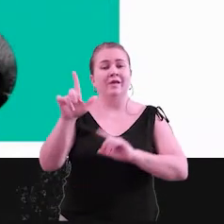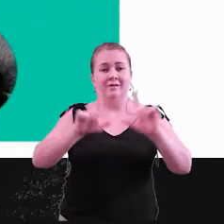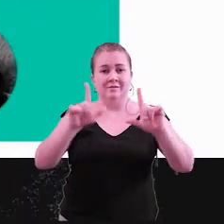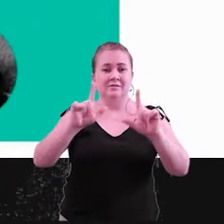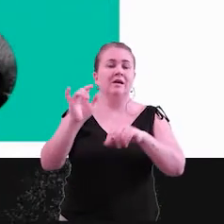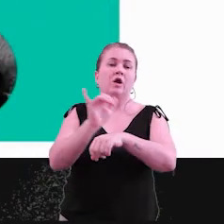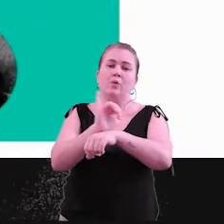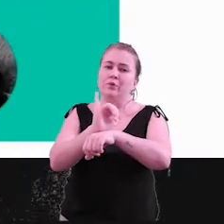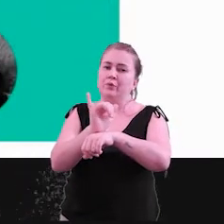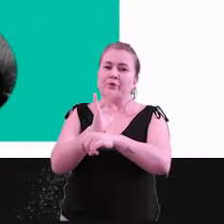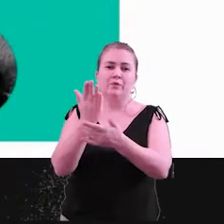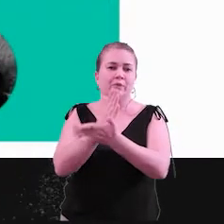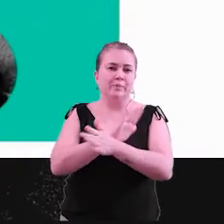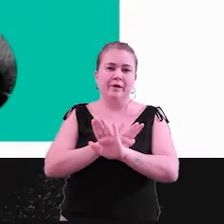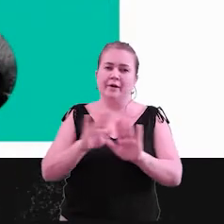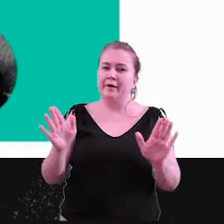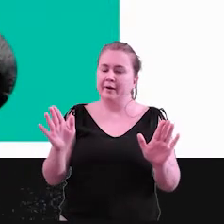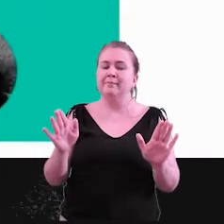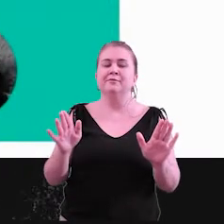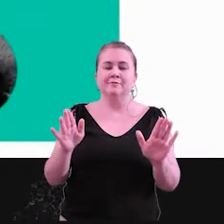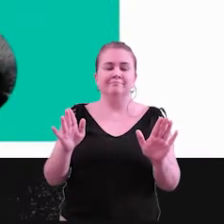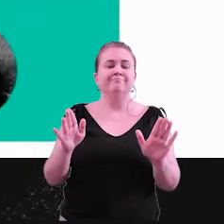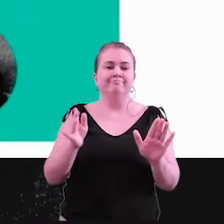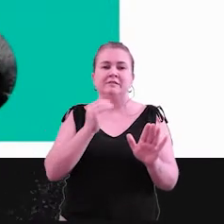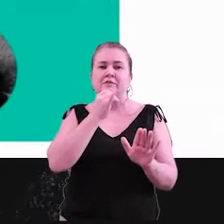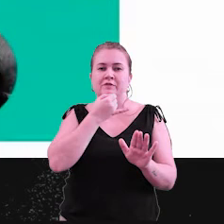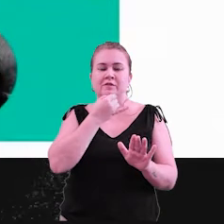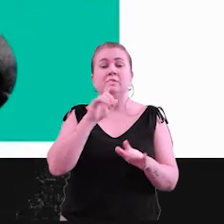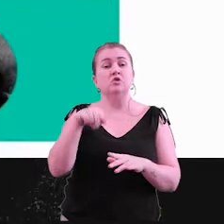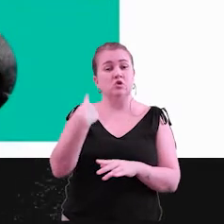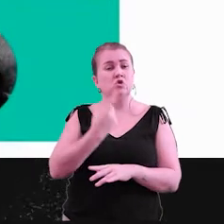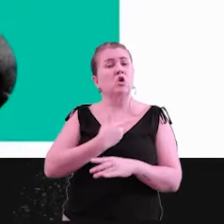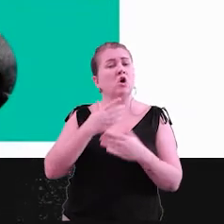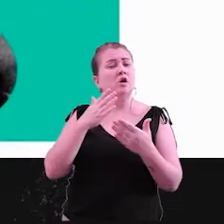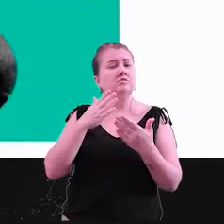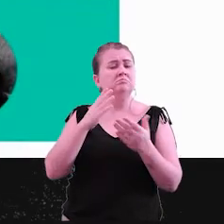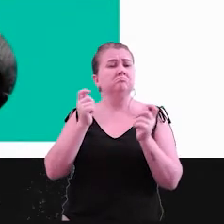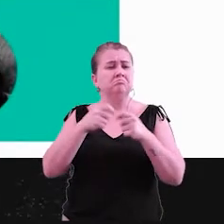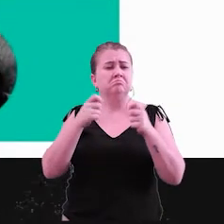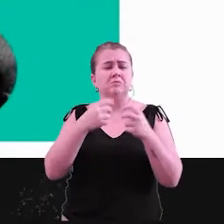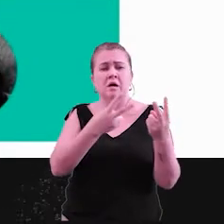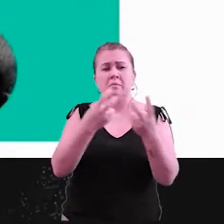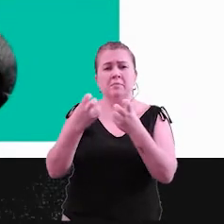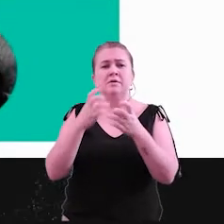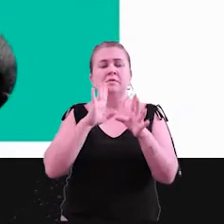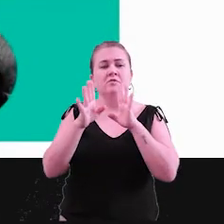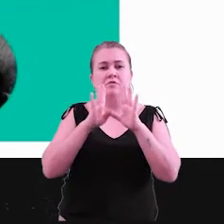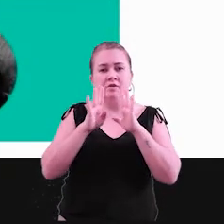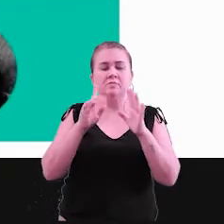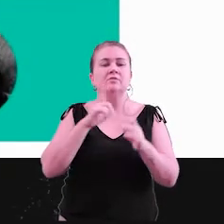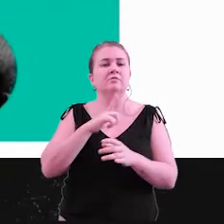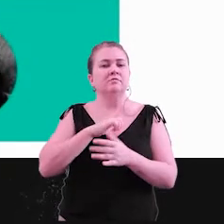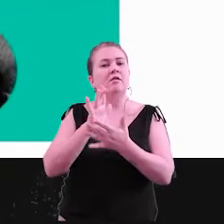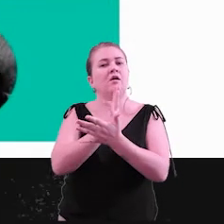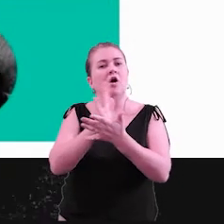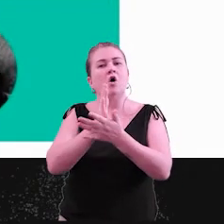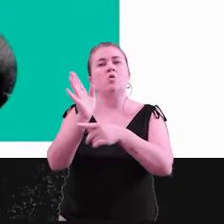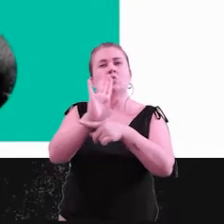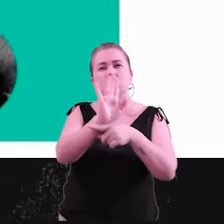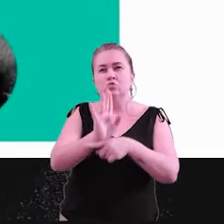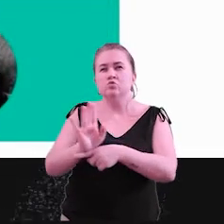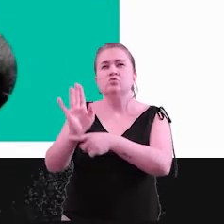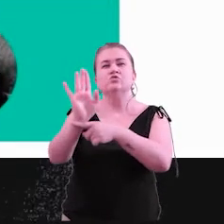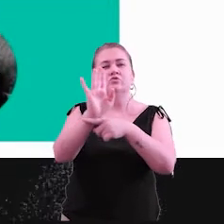no YouTube não tem mais nenhum conteúdo, né? No Facebook a gente ainda consegue ver alguns